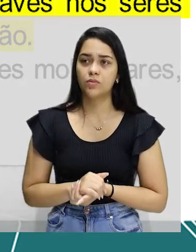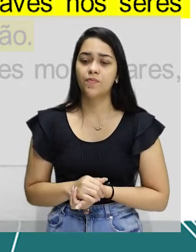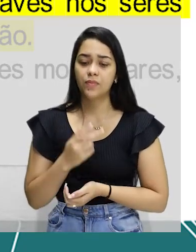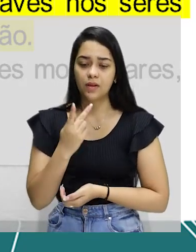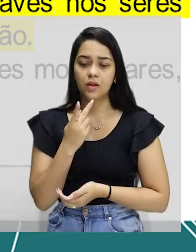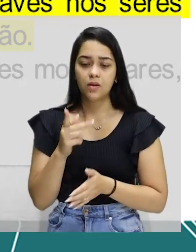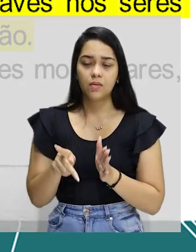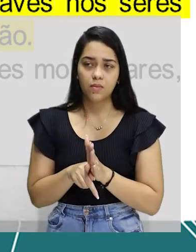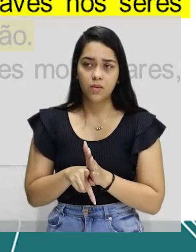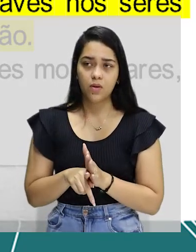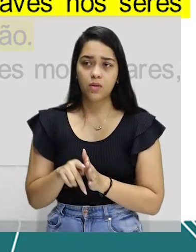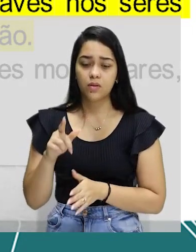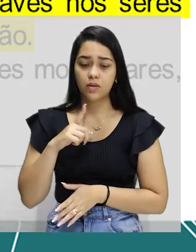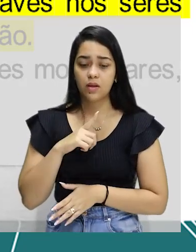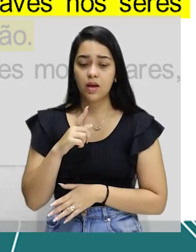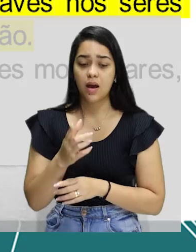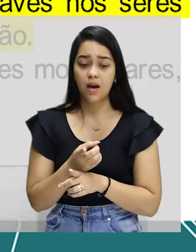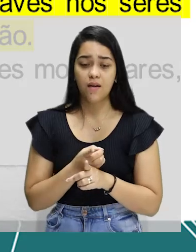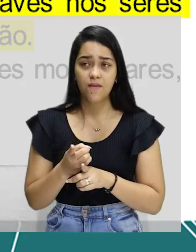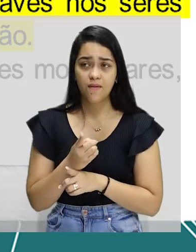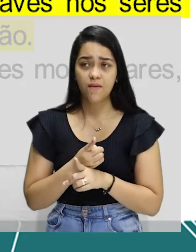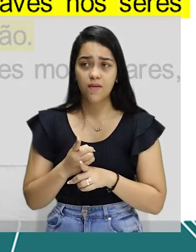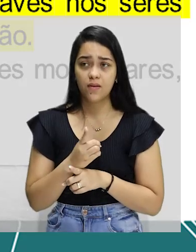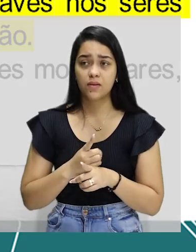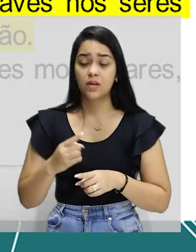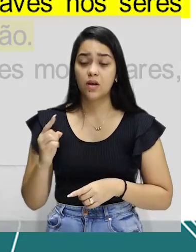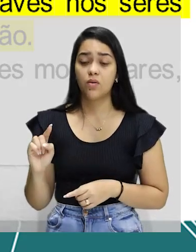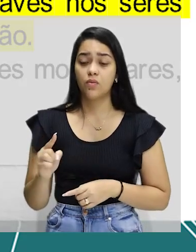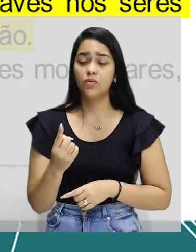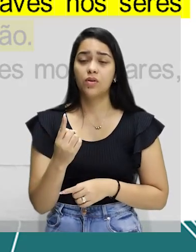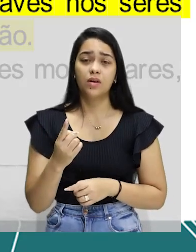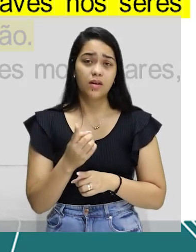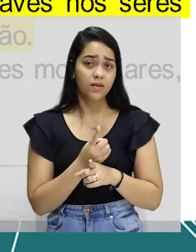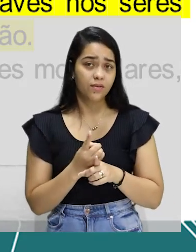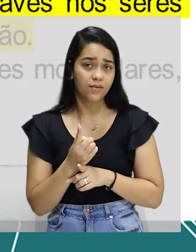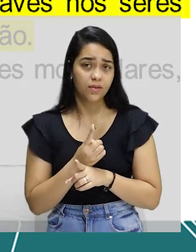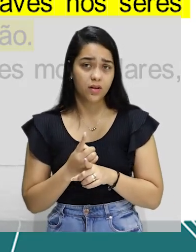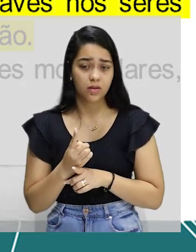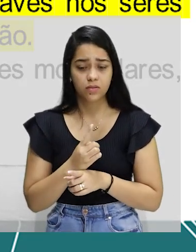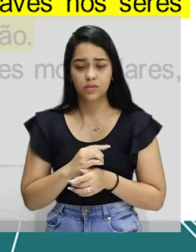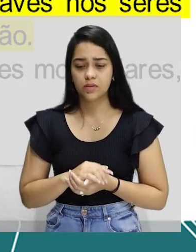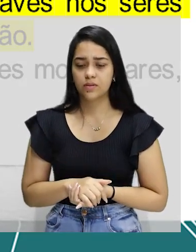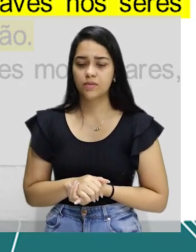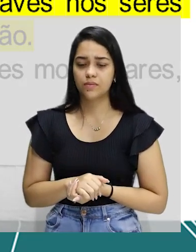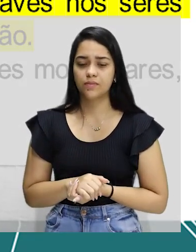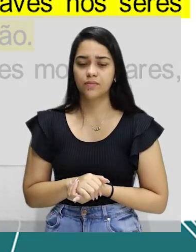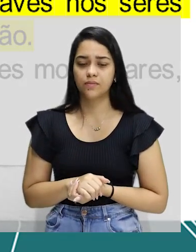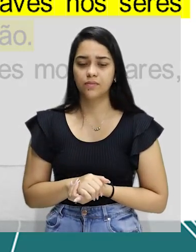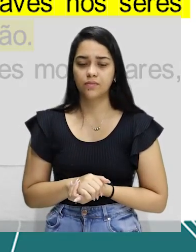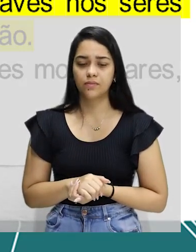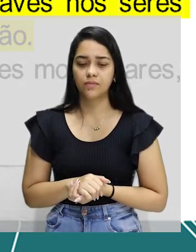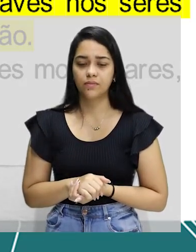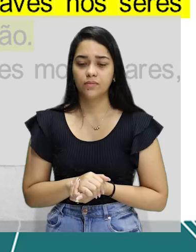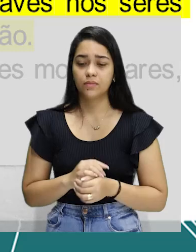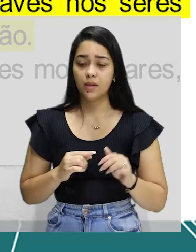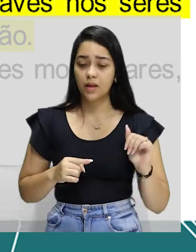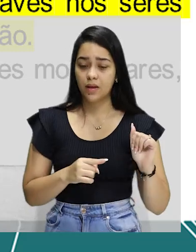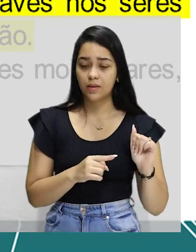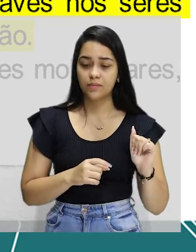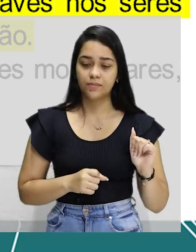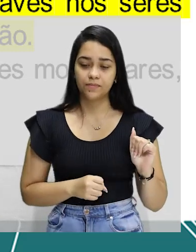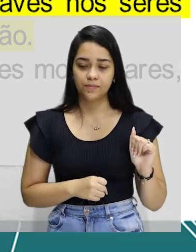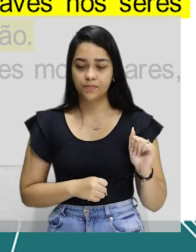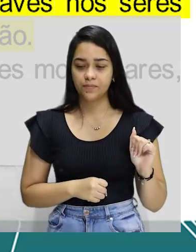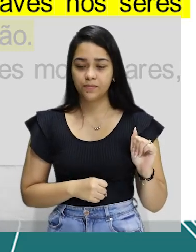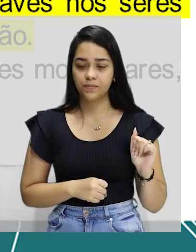de afirmativa falsa. A única afirmativa falsa. Ó, a energia cinética das partículas alfa, oriundas